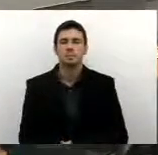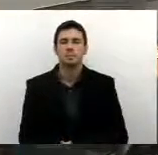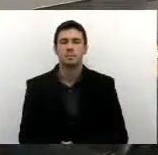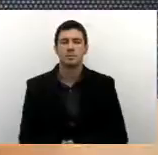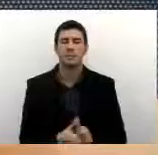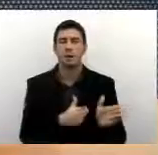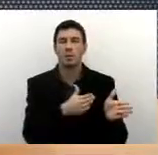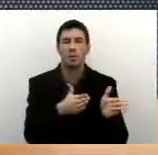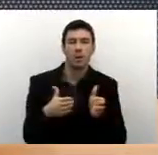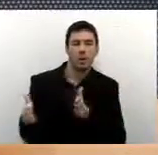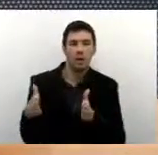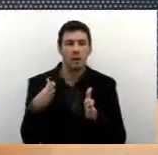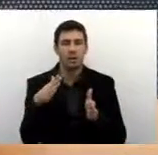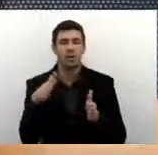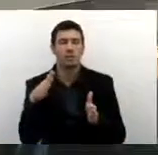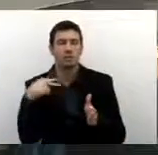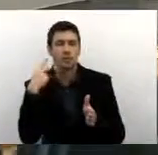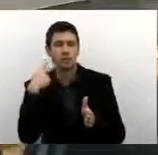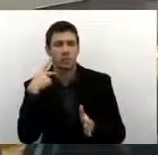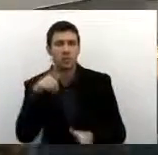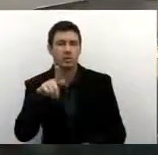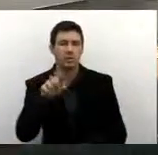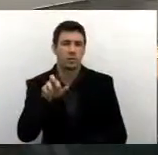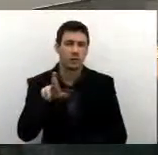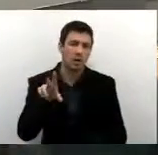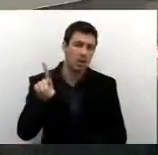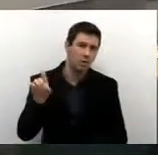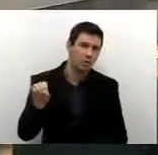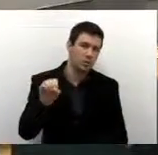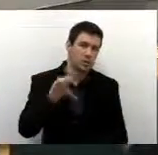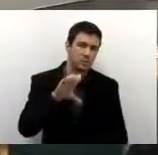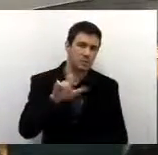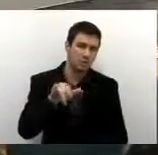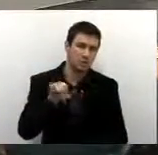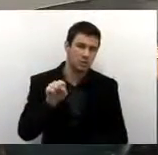Pela ordem, vereador Geraldo Celestino.